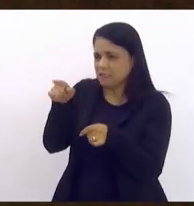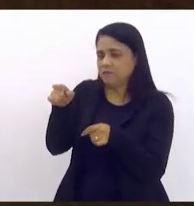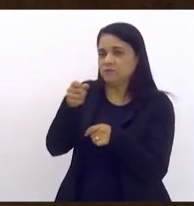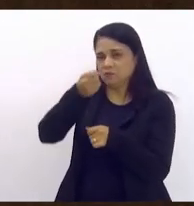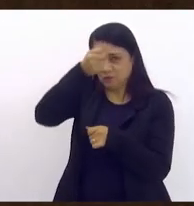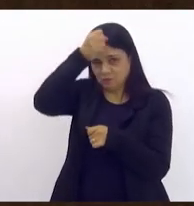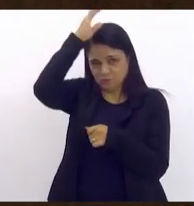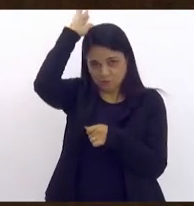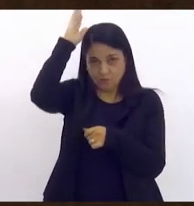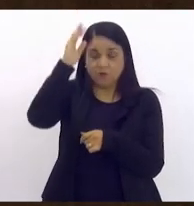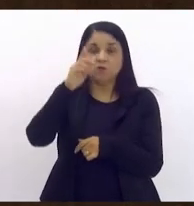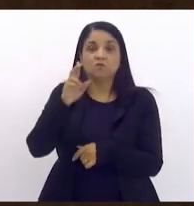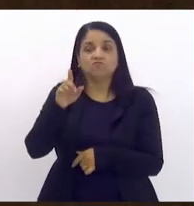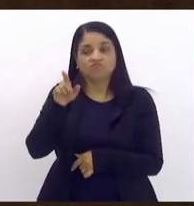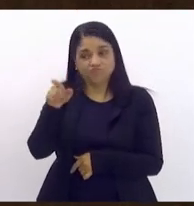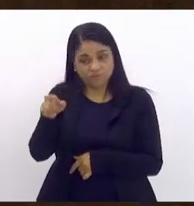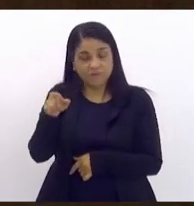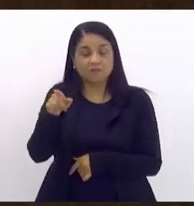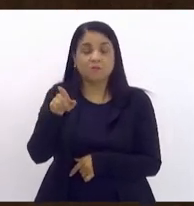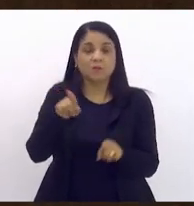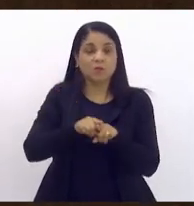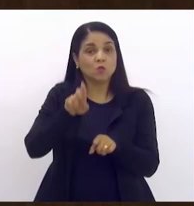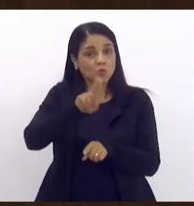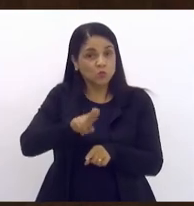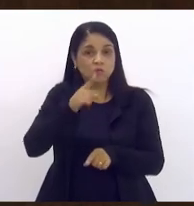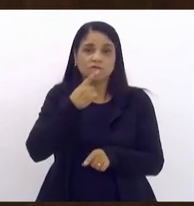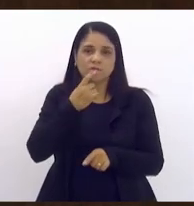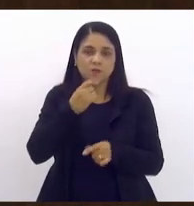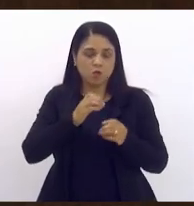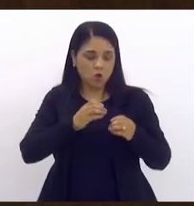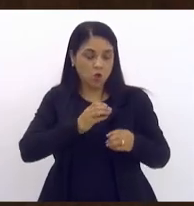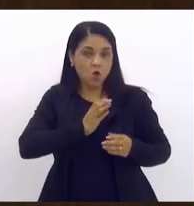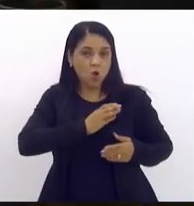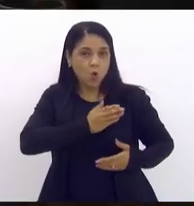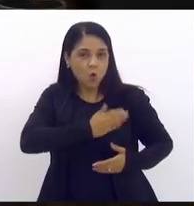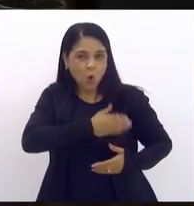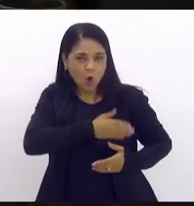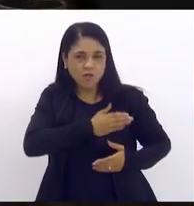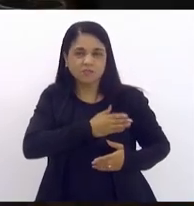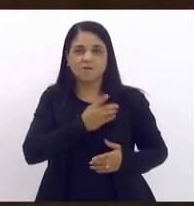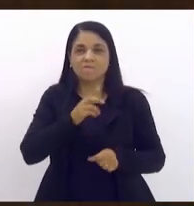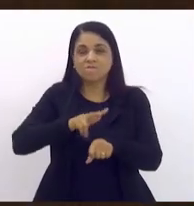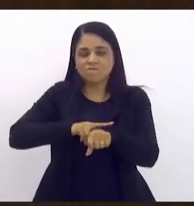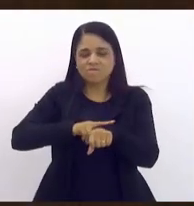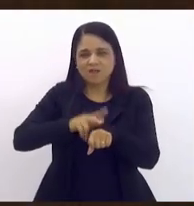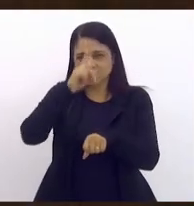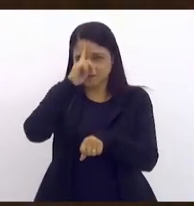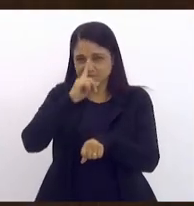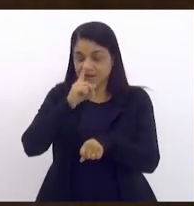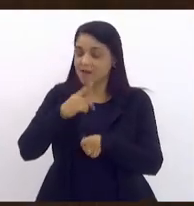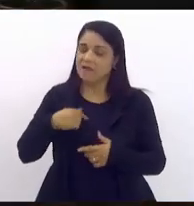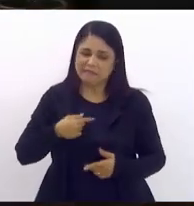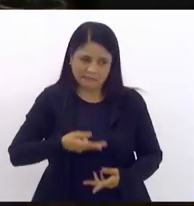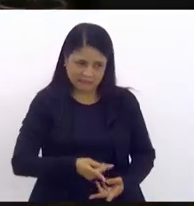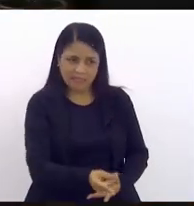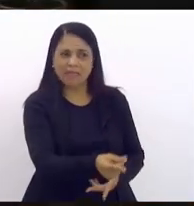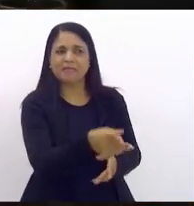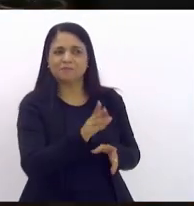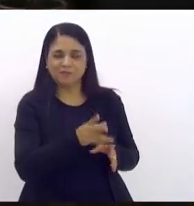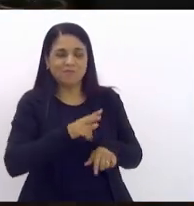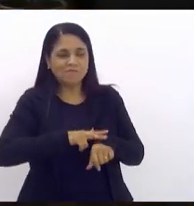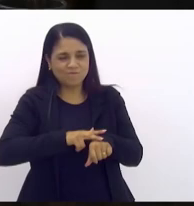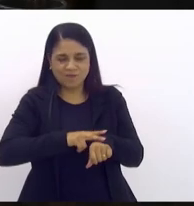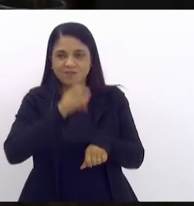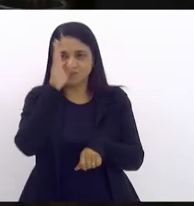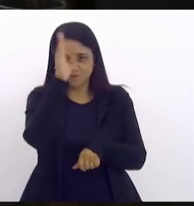de Bombeiro use vermelho, o coração de vocês é verde e amarelo. Sempre, eternamente. Bom final de semana para a senhora, Tia Ju. Sempre verde e